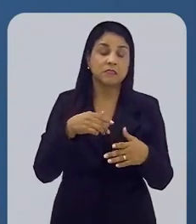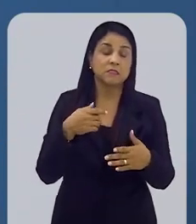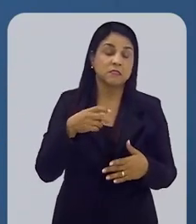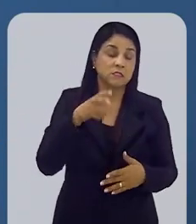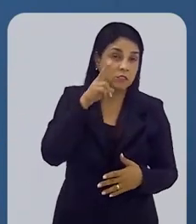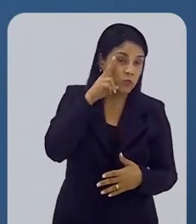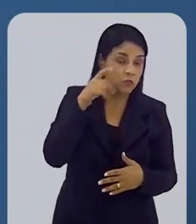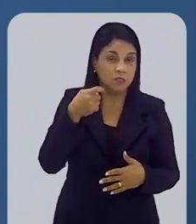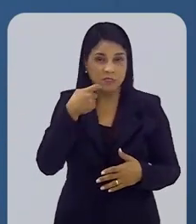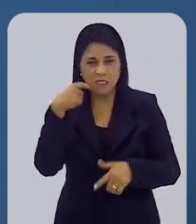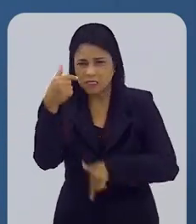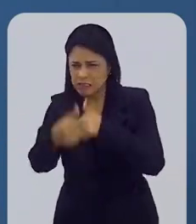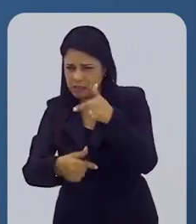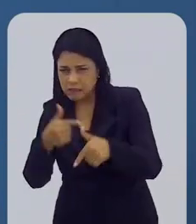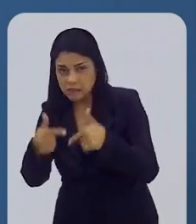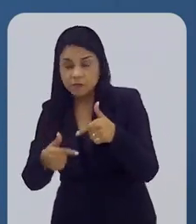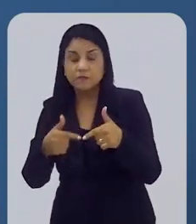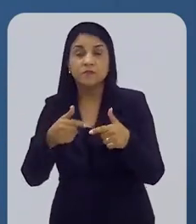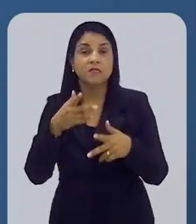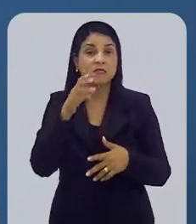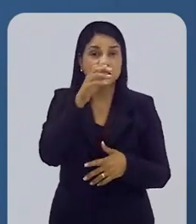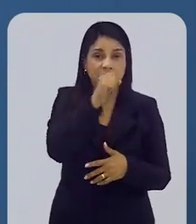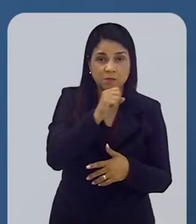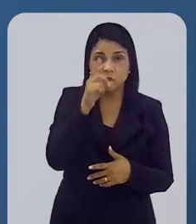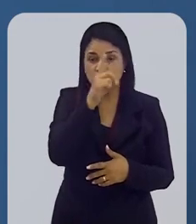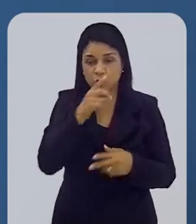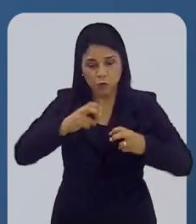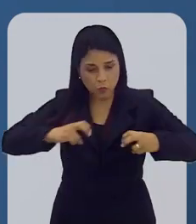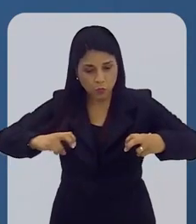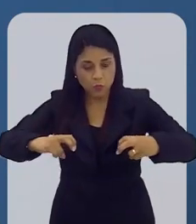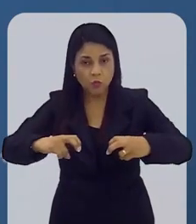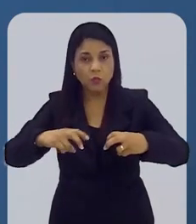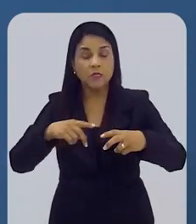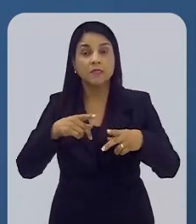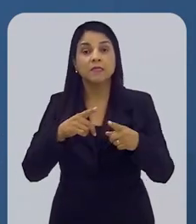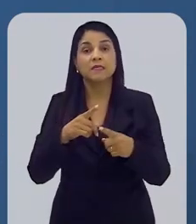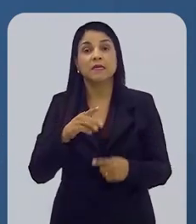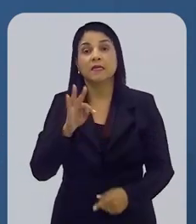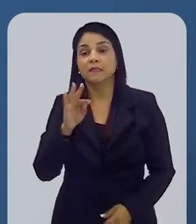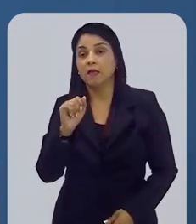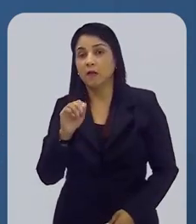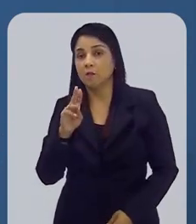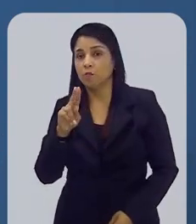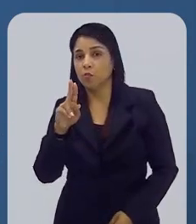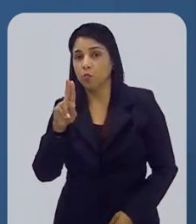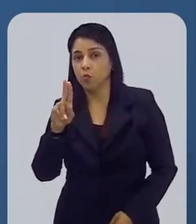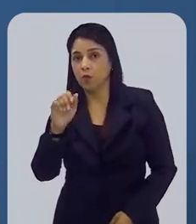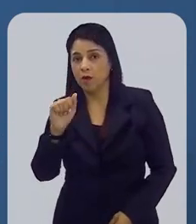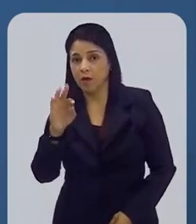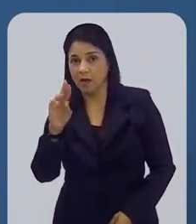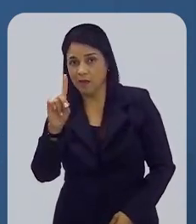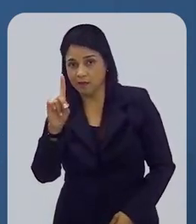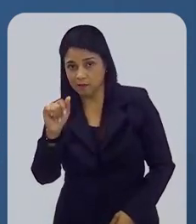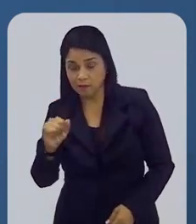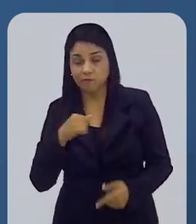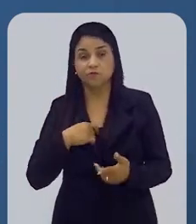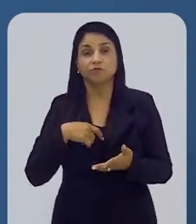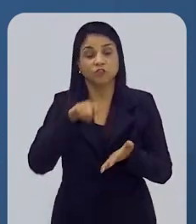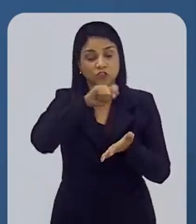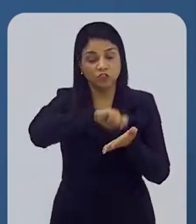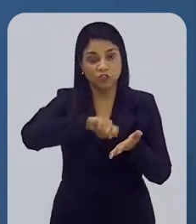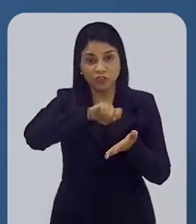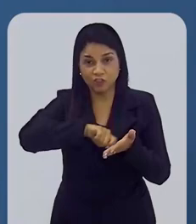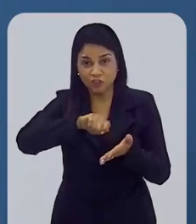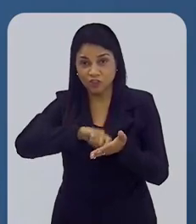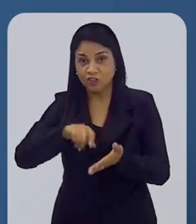sábados e domingos, a gente se reunia à mesa, e aí ele fazia, era tabuada, ditado e redação.